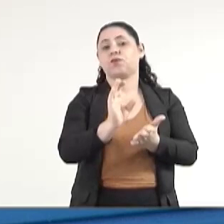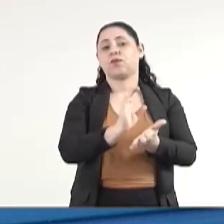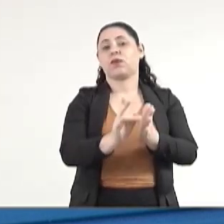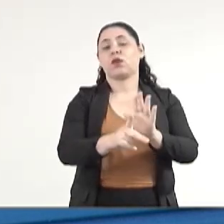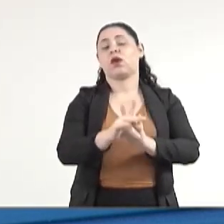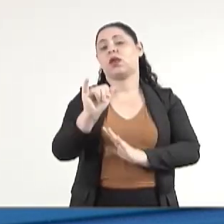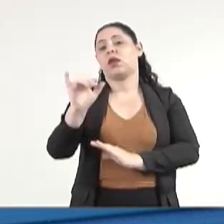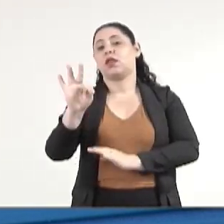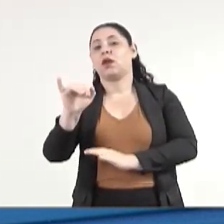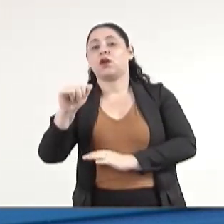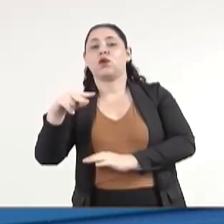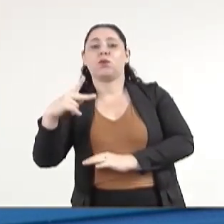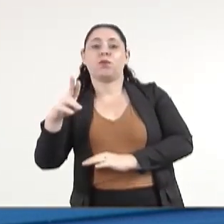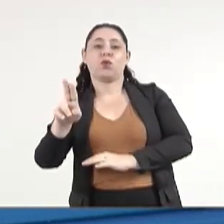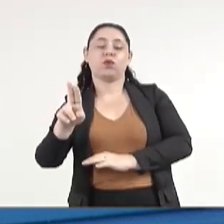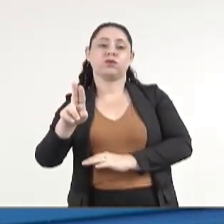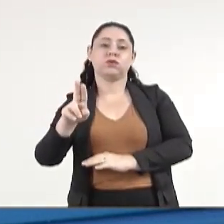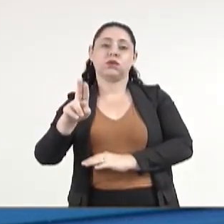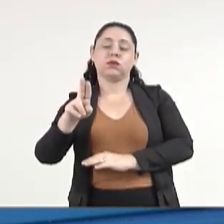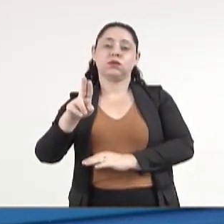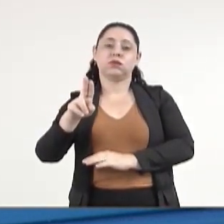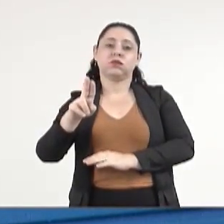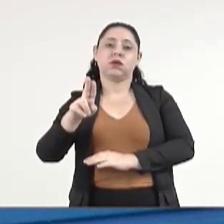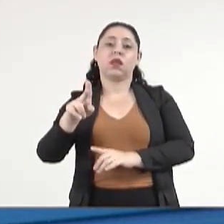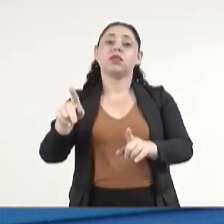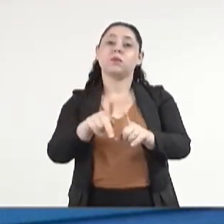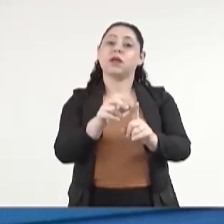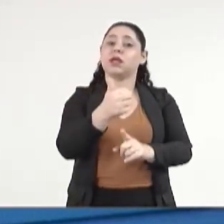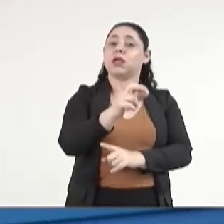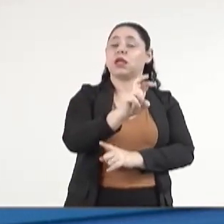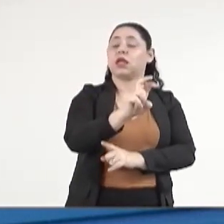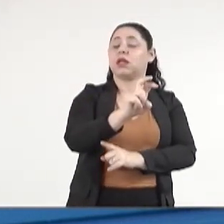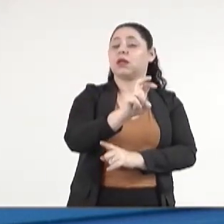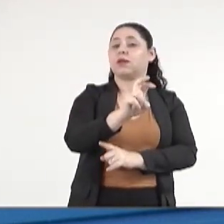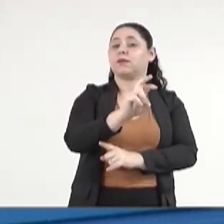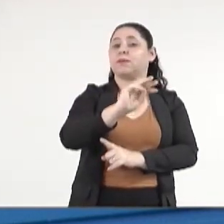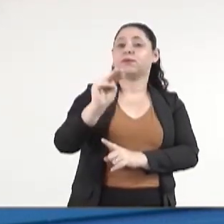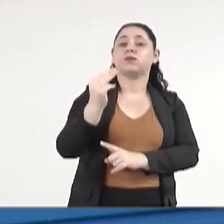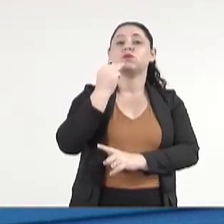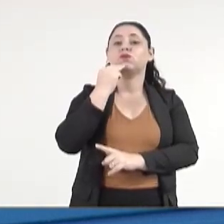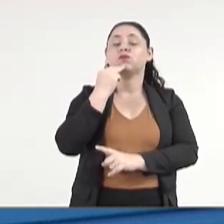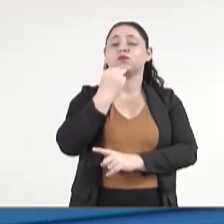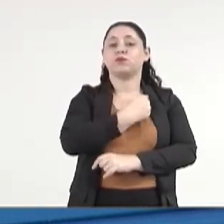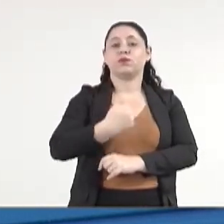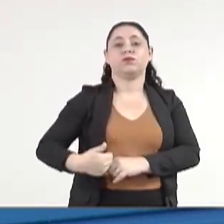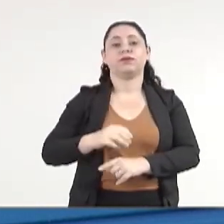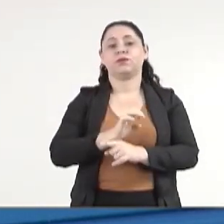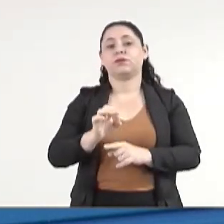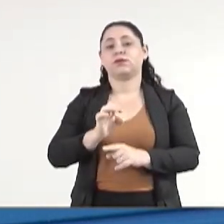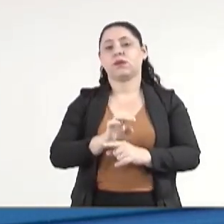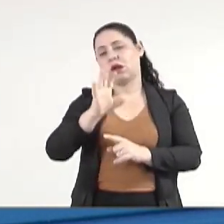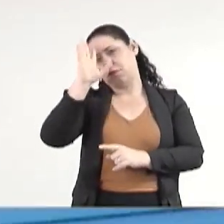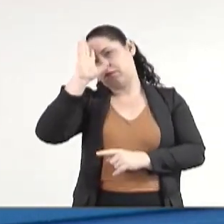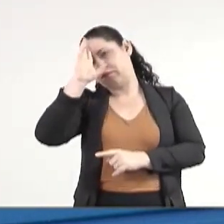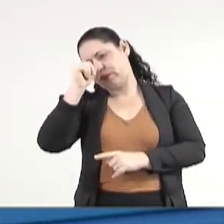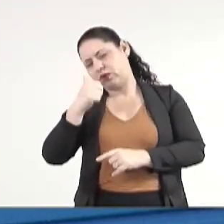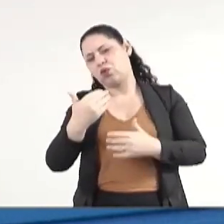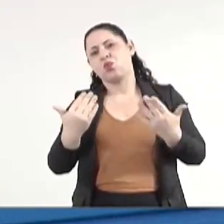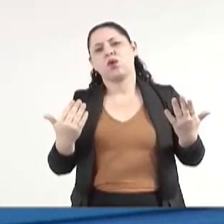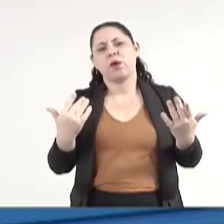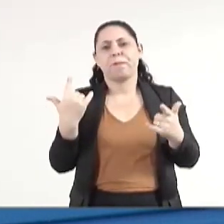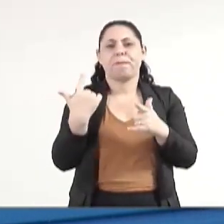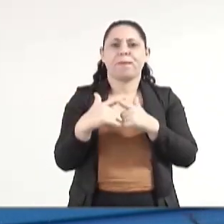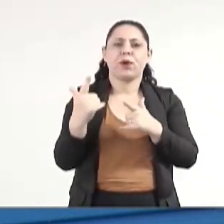alocados pela Itaipu, com contrapartida de 15 milhões do governo do estado para resolver, Pedro